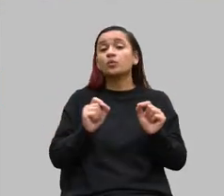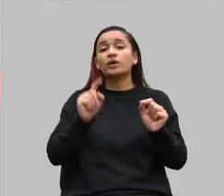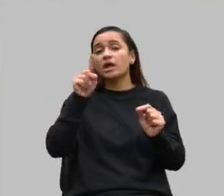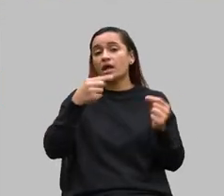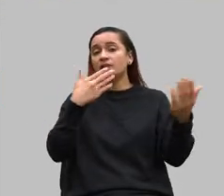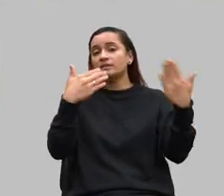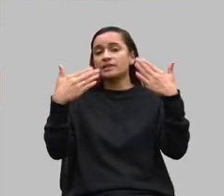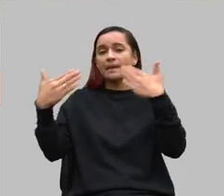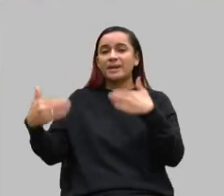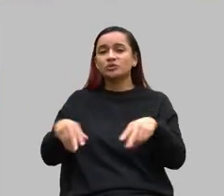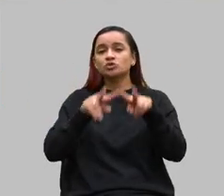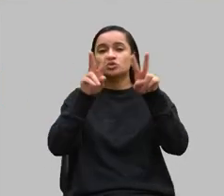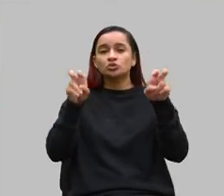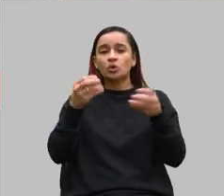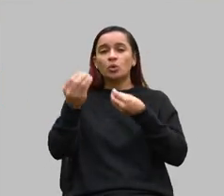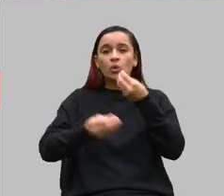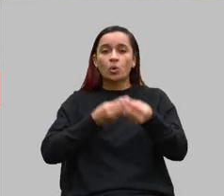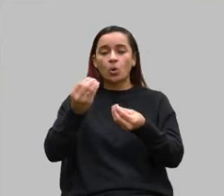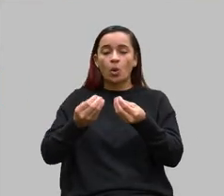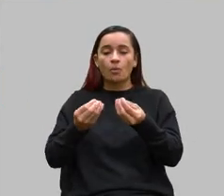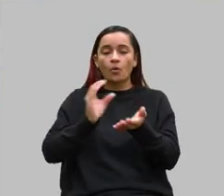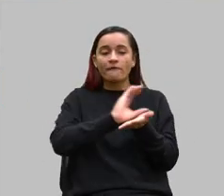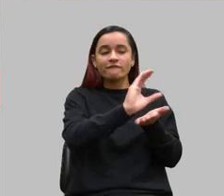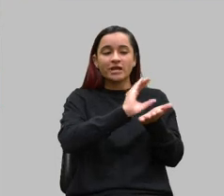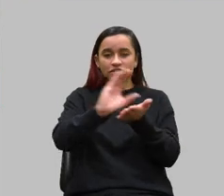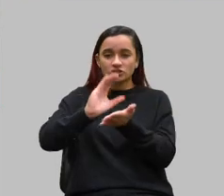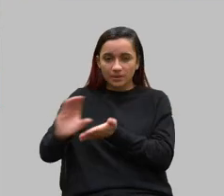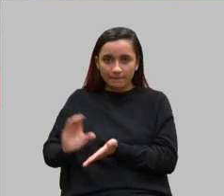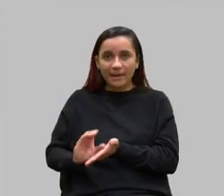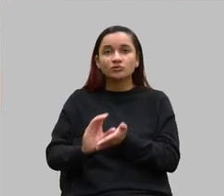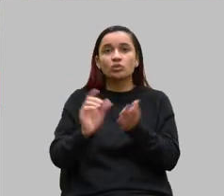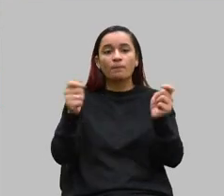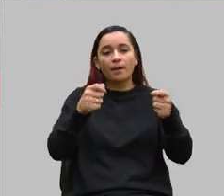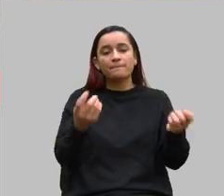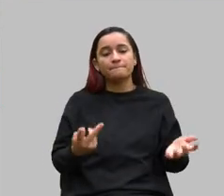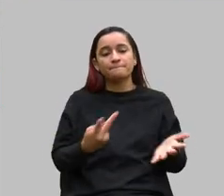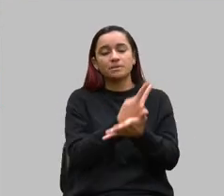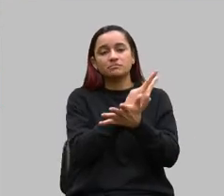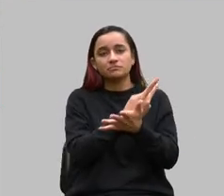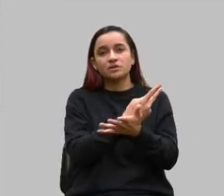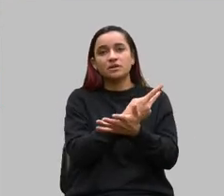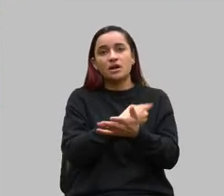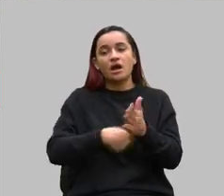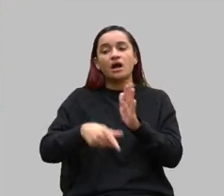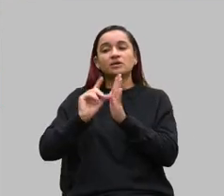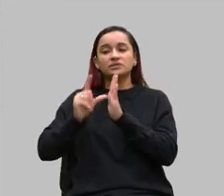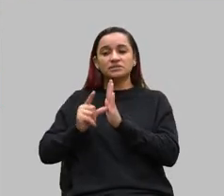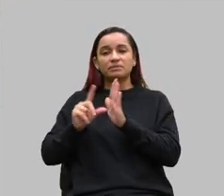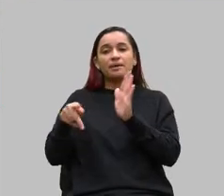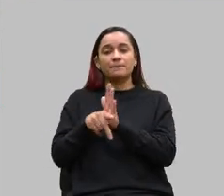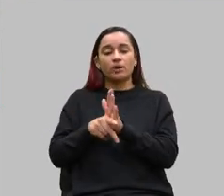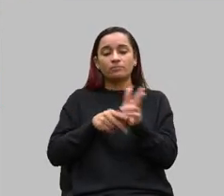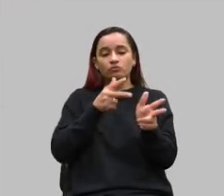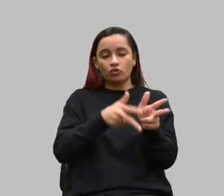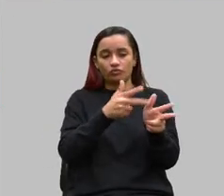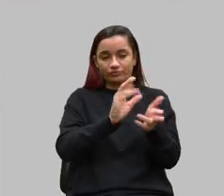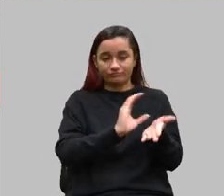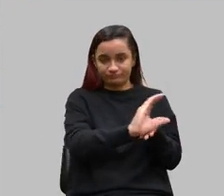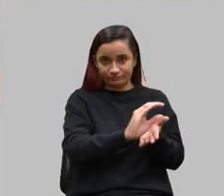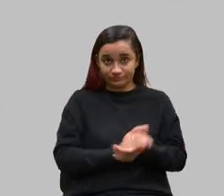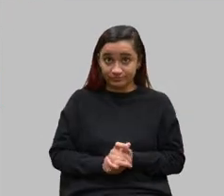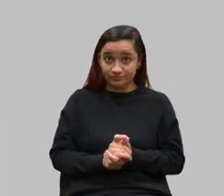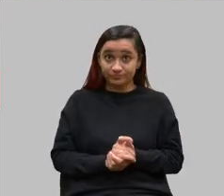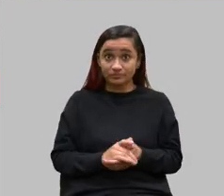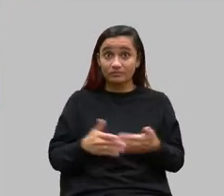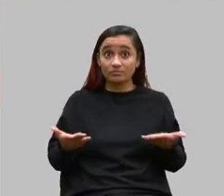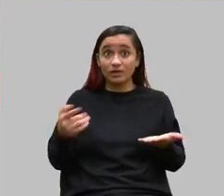a repactuação dos investimentos decorrentes das renovações antecipadas das concessões ferroviárias Este é